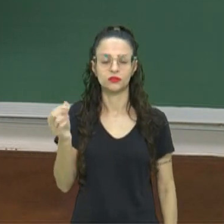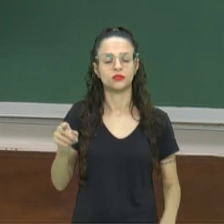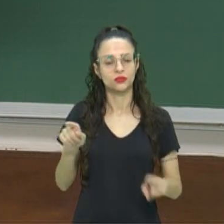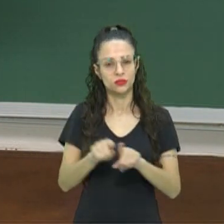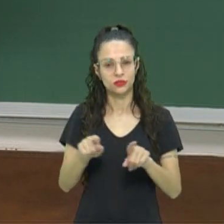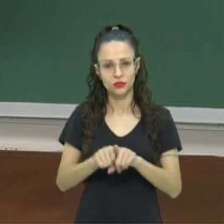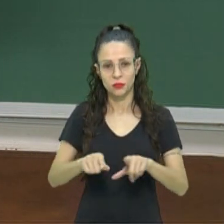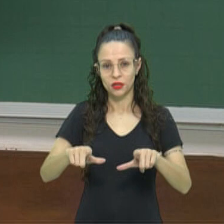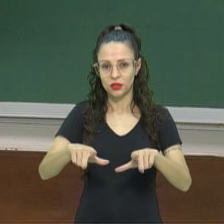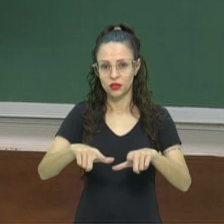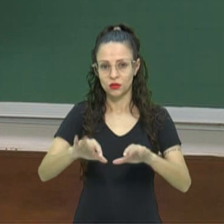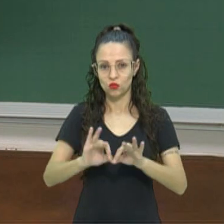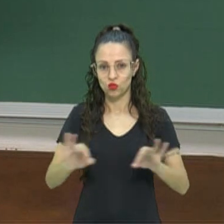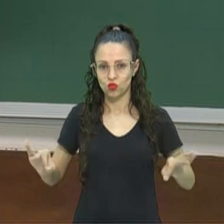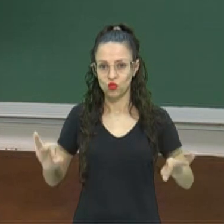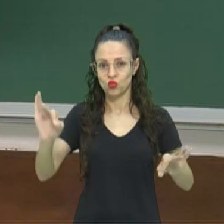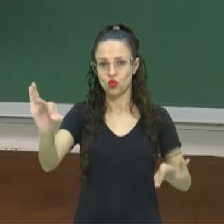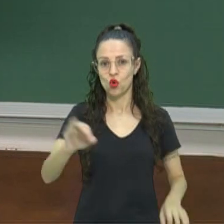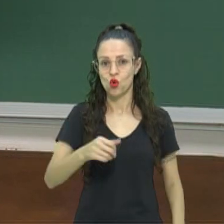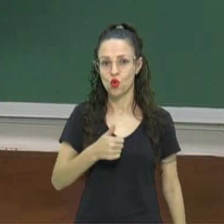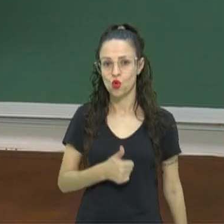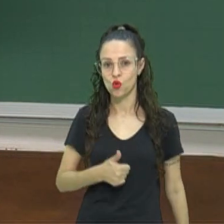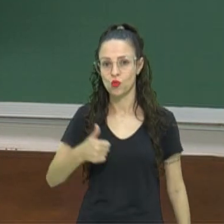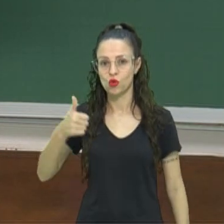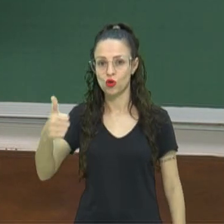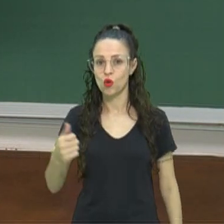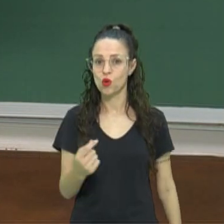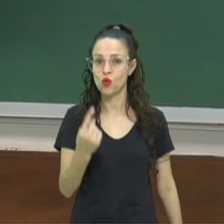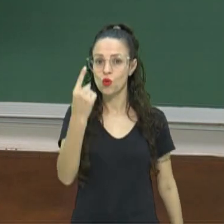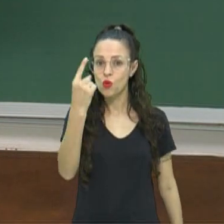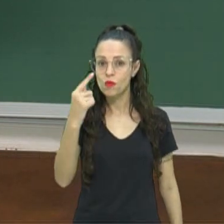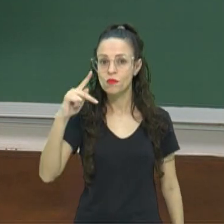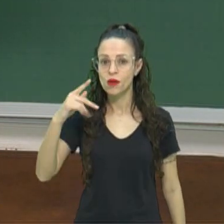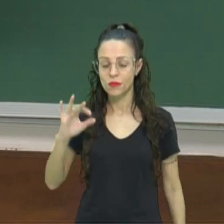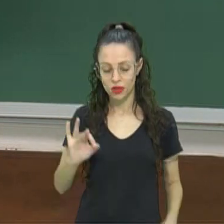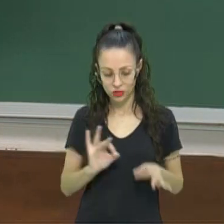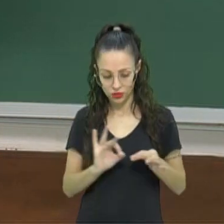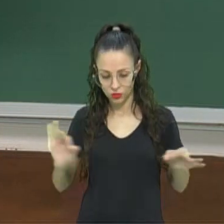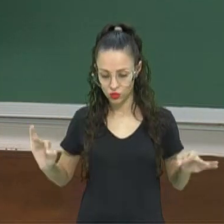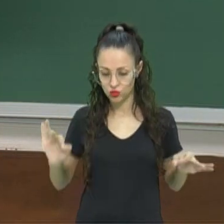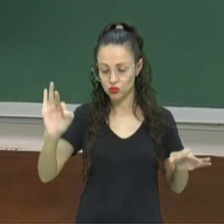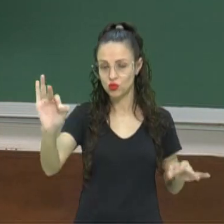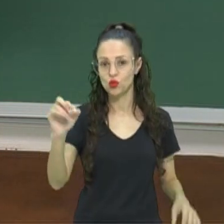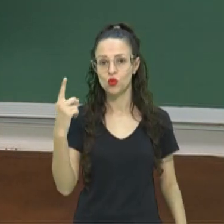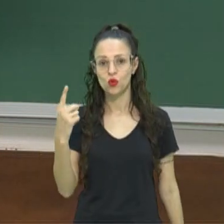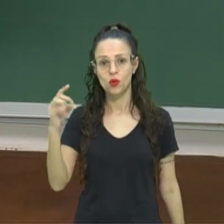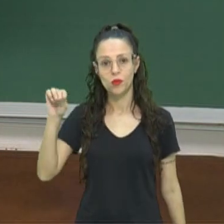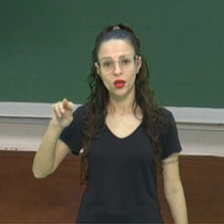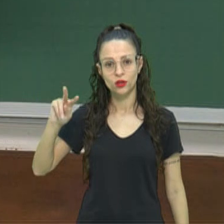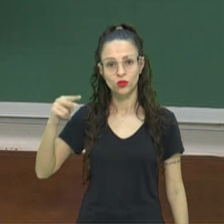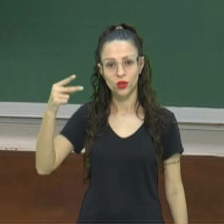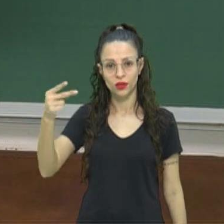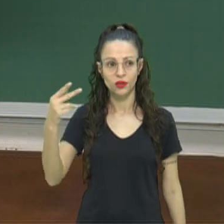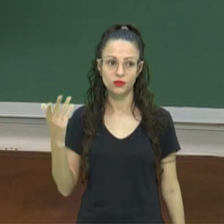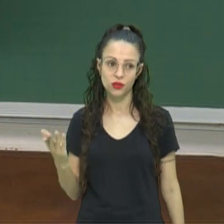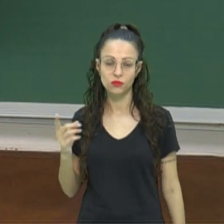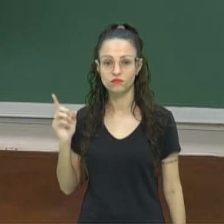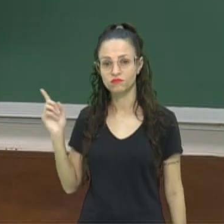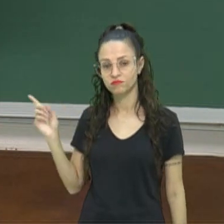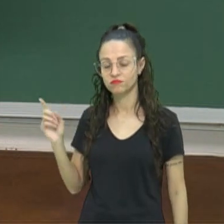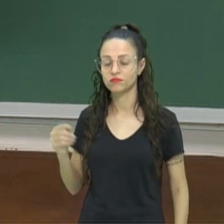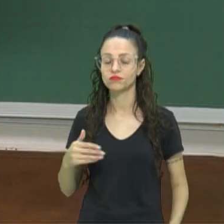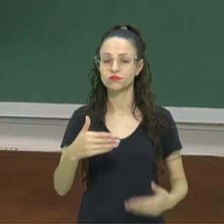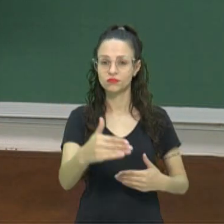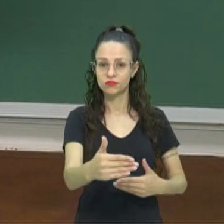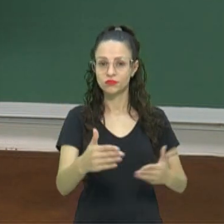aqueles porcelanato grande que é 1 por 1, que é uma peça, 1 metro quadrado. Então, essa aqui são